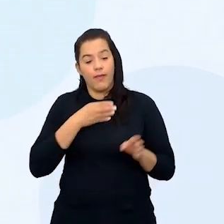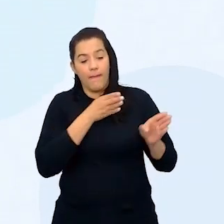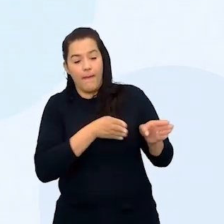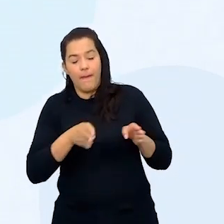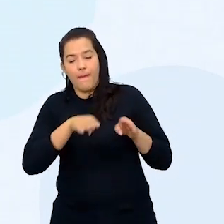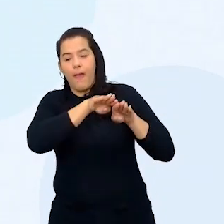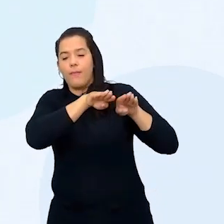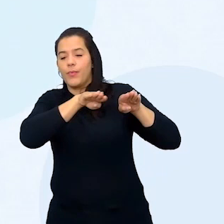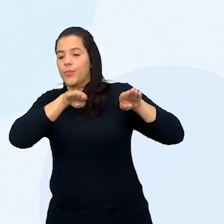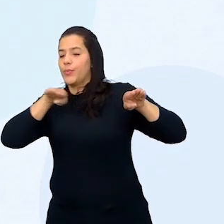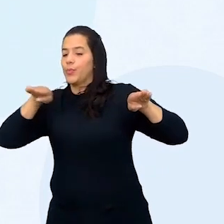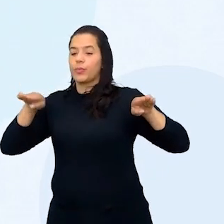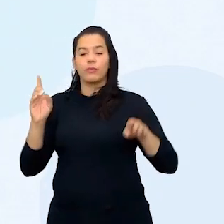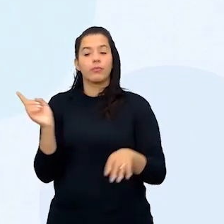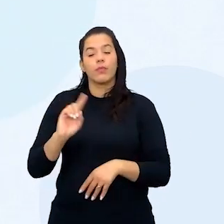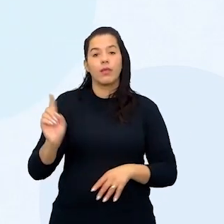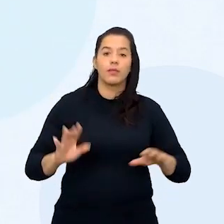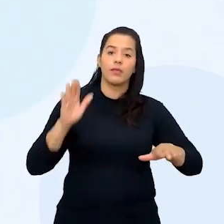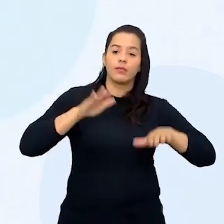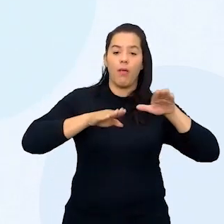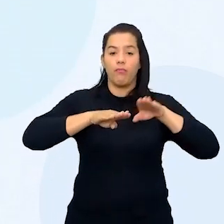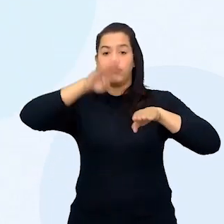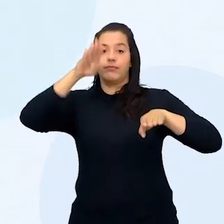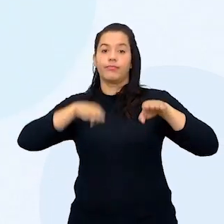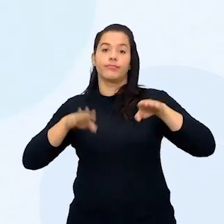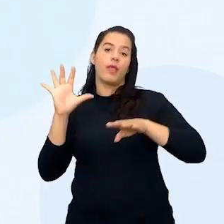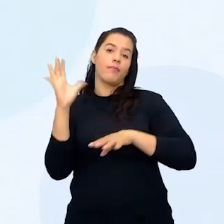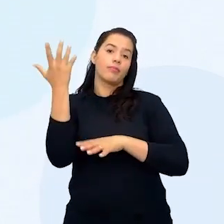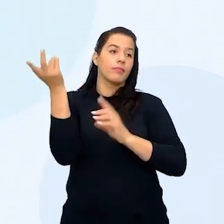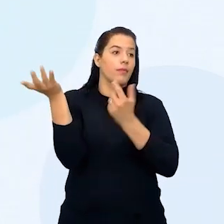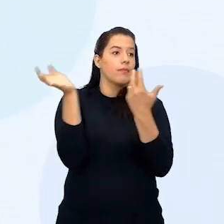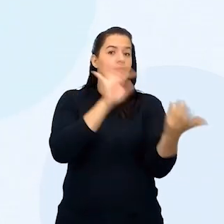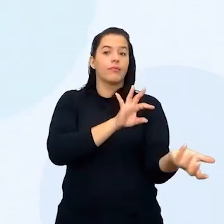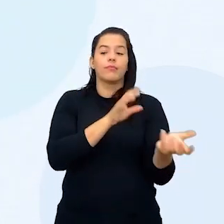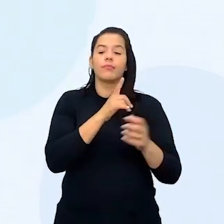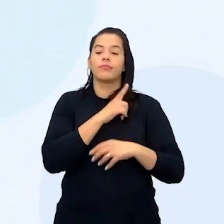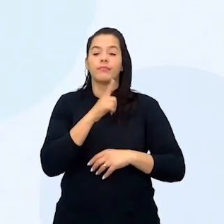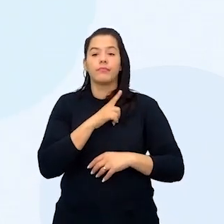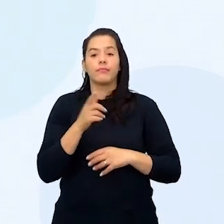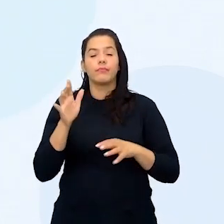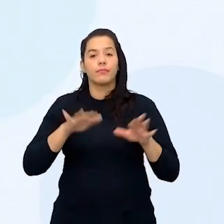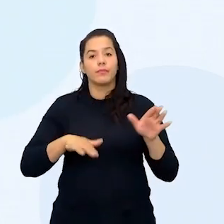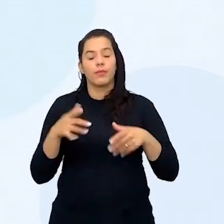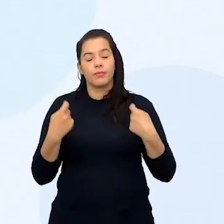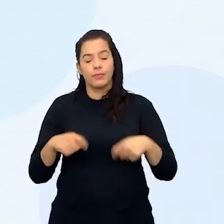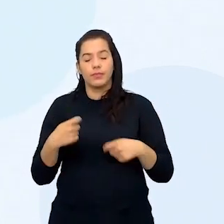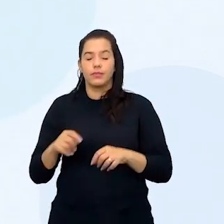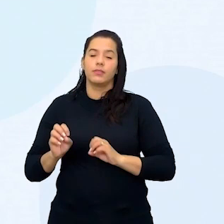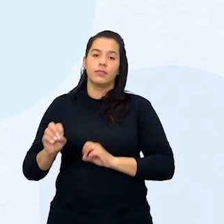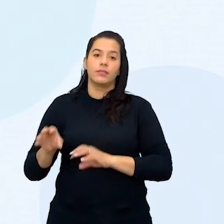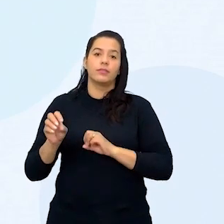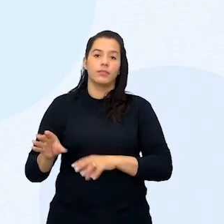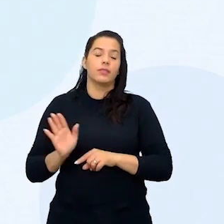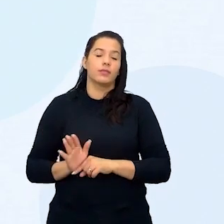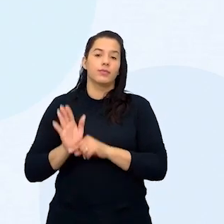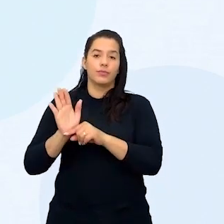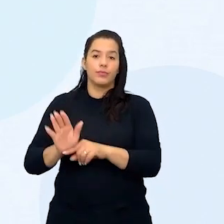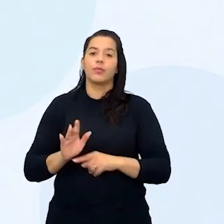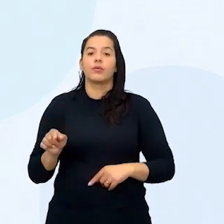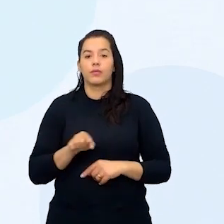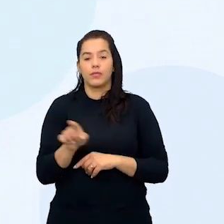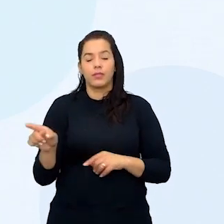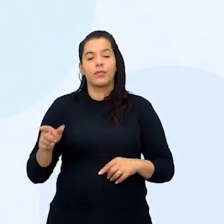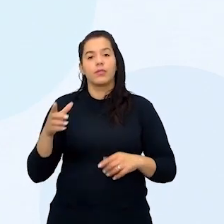né? Acontecem imprevistos. E também na atividade intencional, principalmente com os autistas, é importante que a